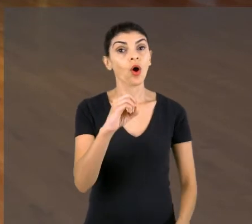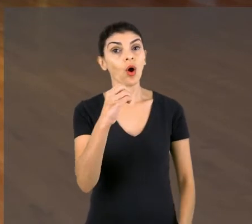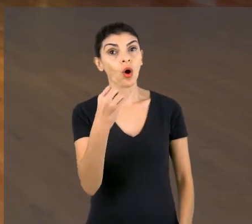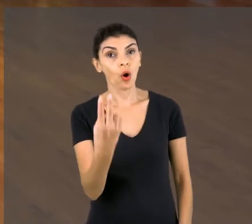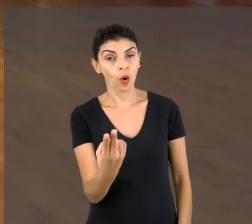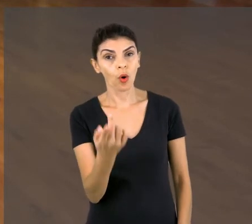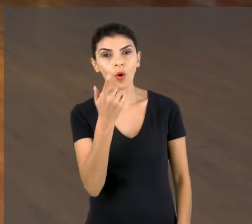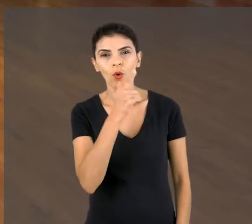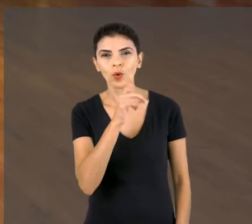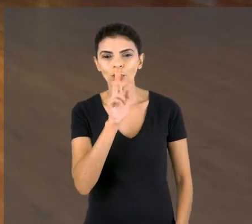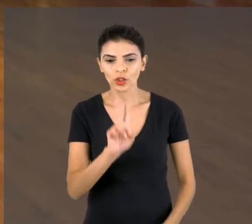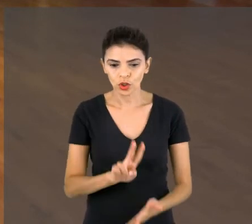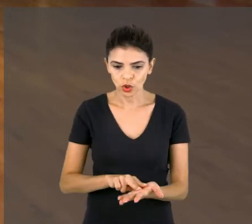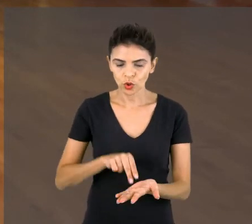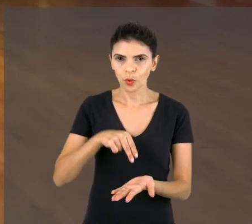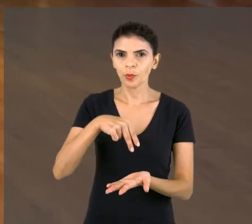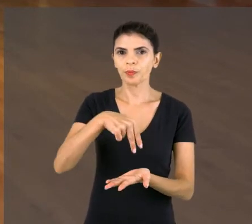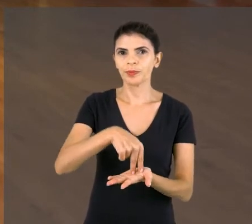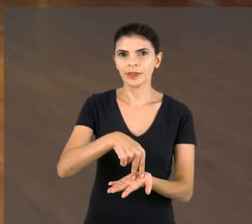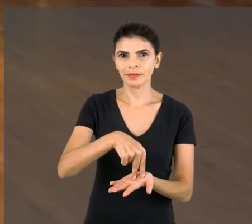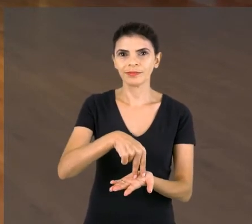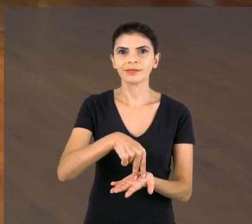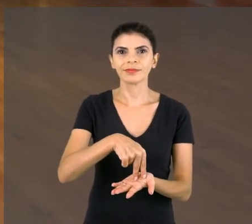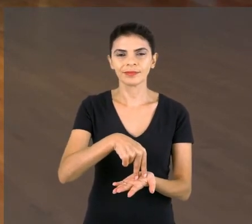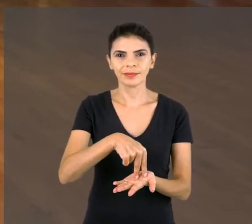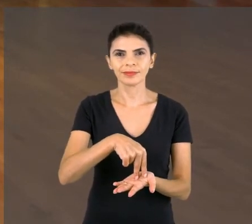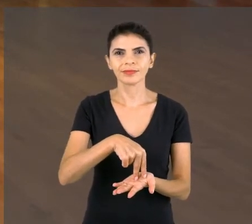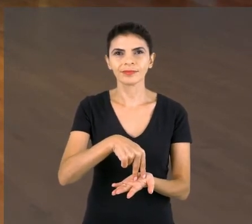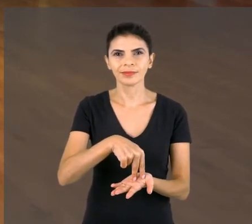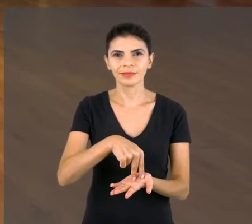ou transferir subindo em cima da perna.